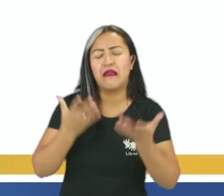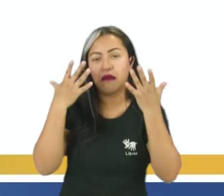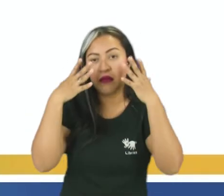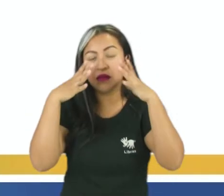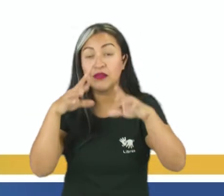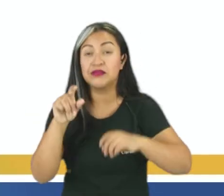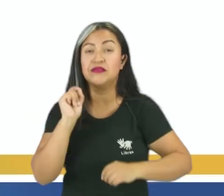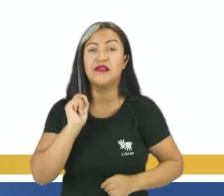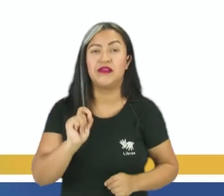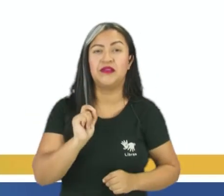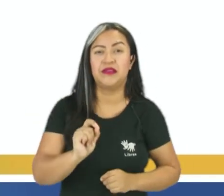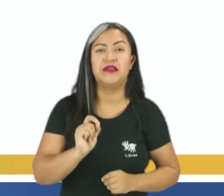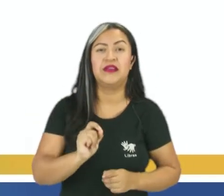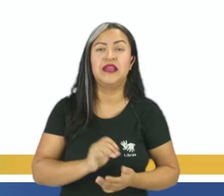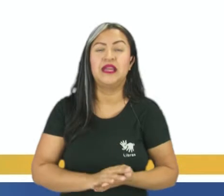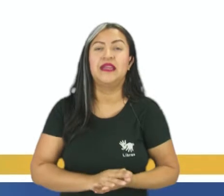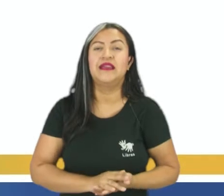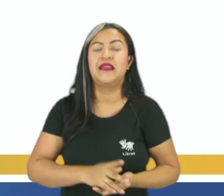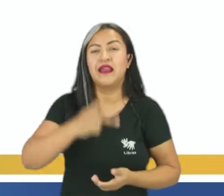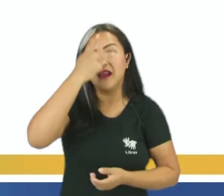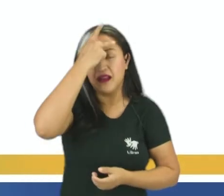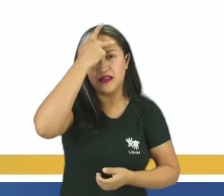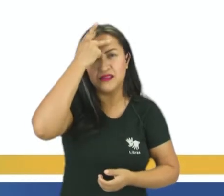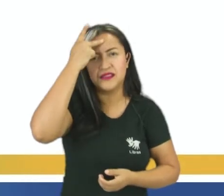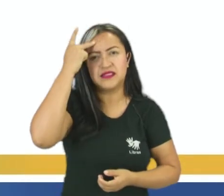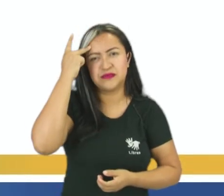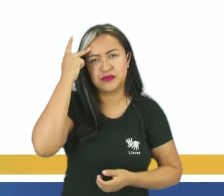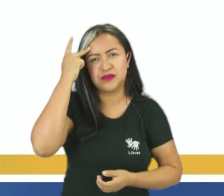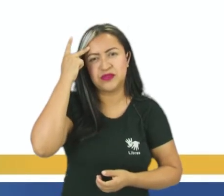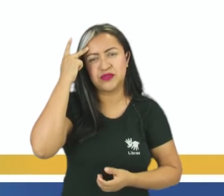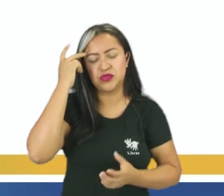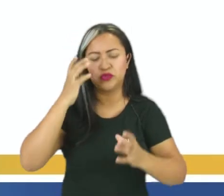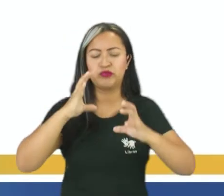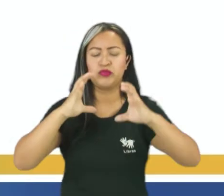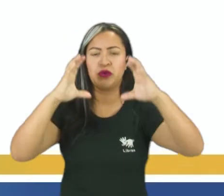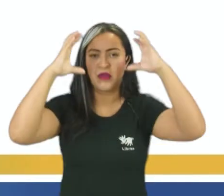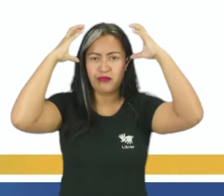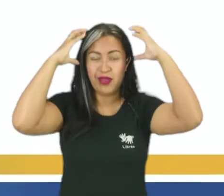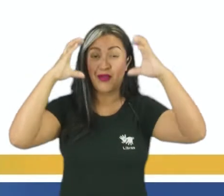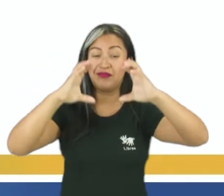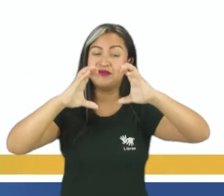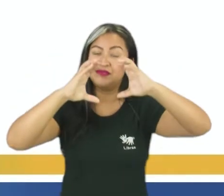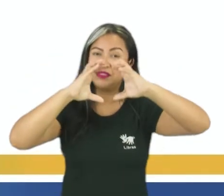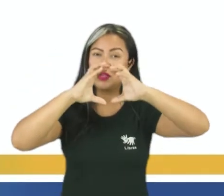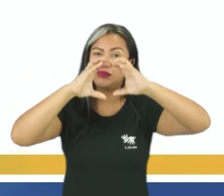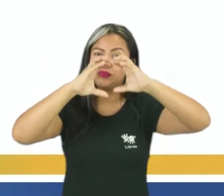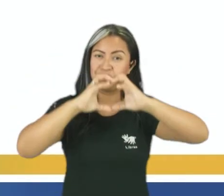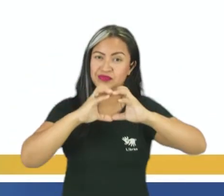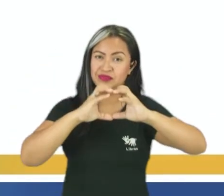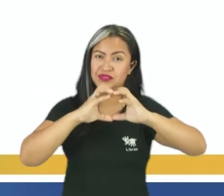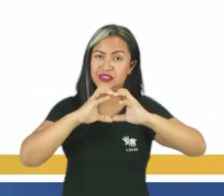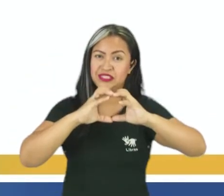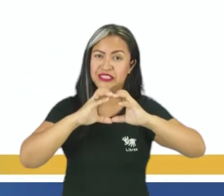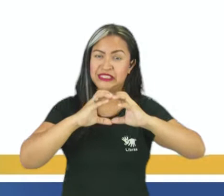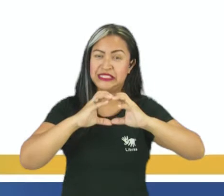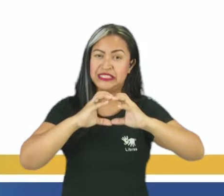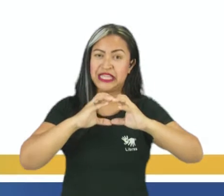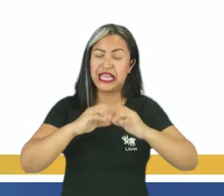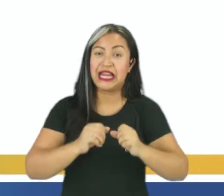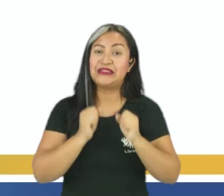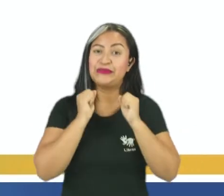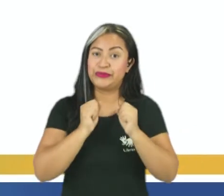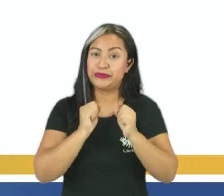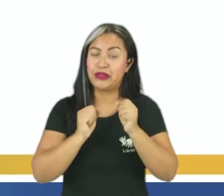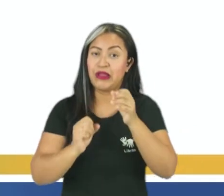a intenção é fazer com que essas pessoas que por conta do crânio seriam propícias, né, a cometer algum crime, elas pudessem